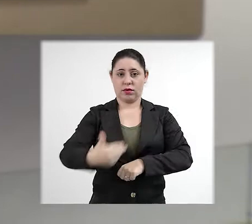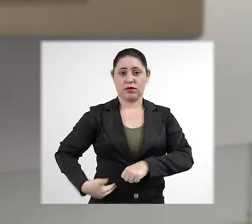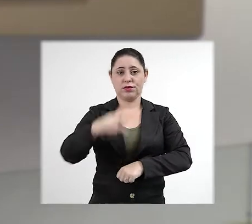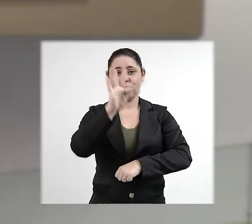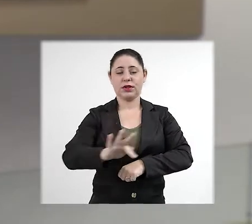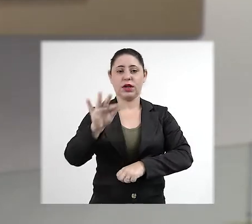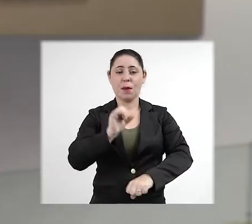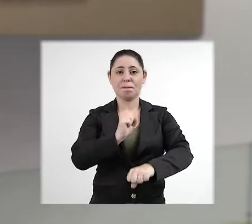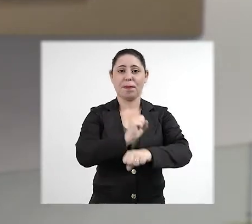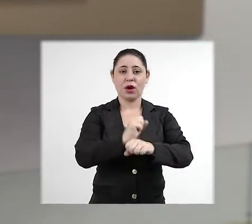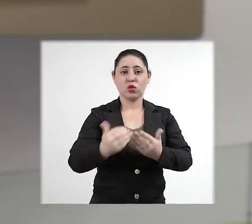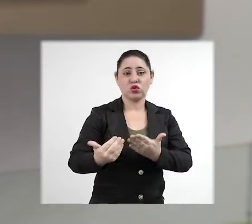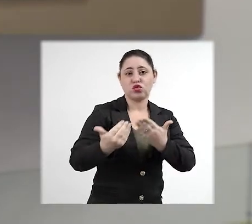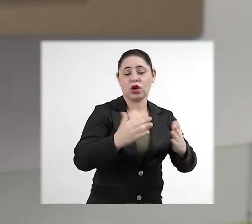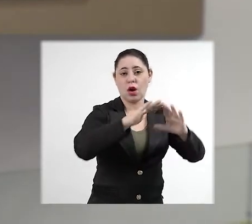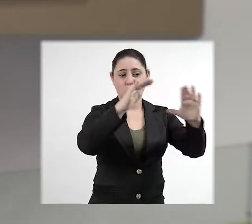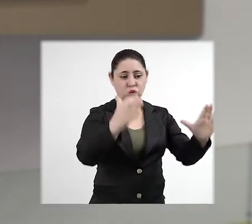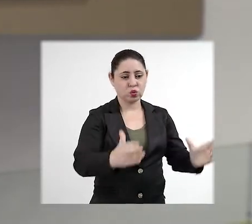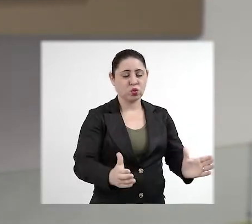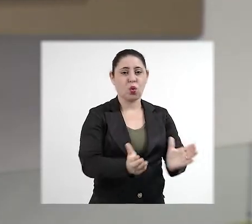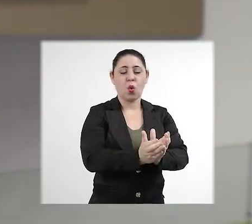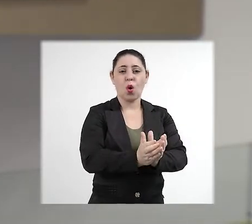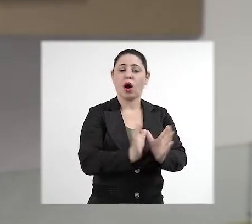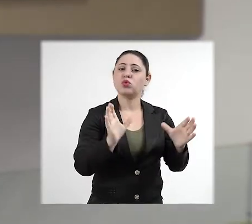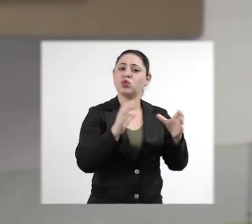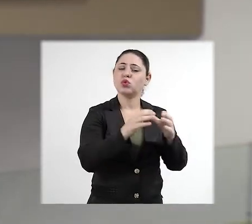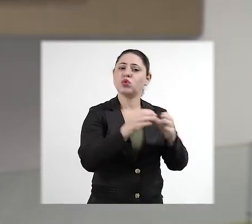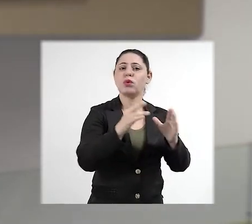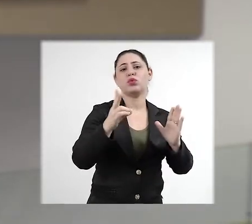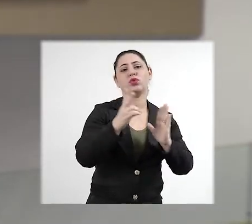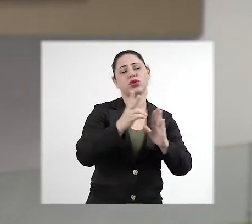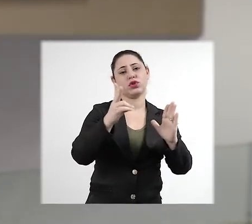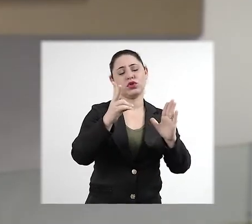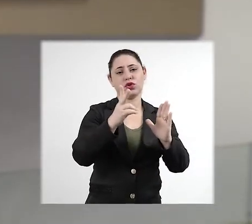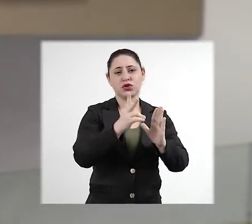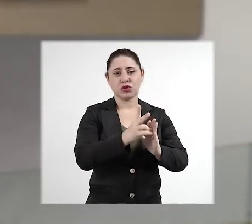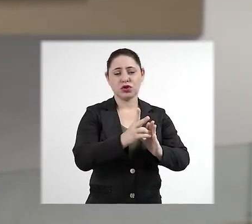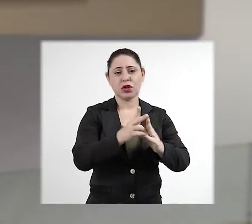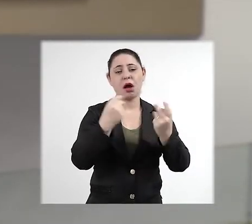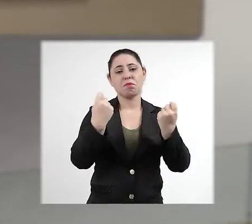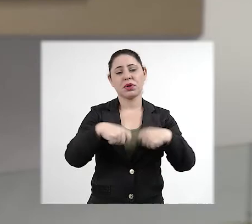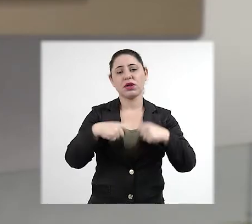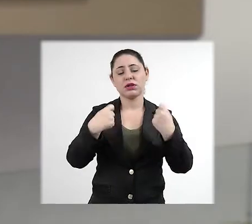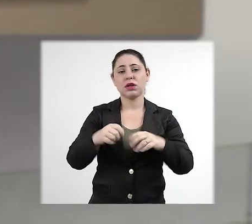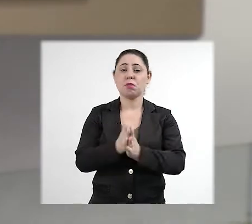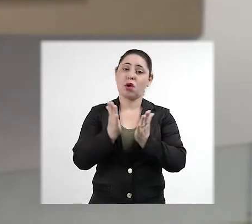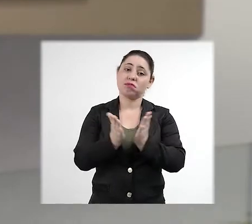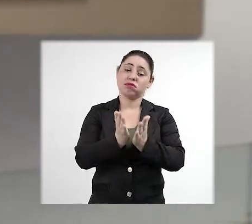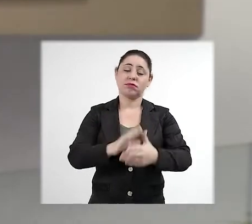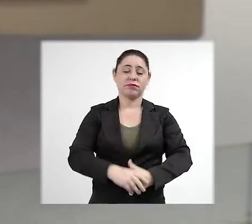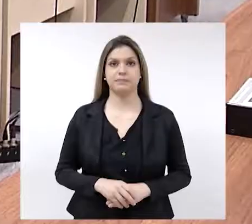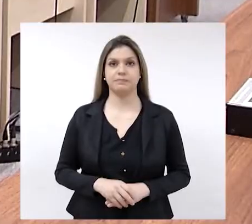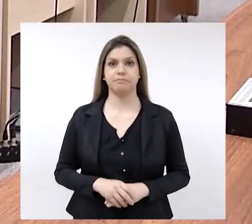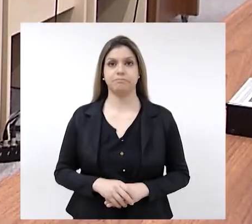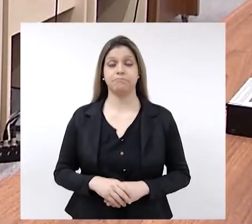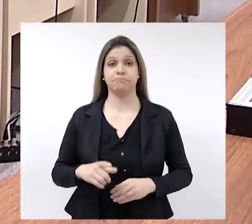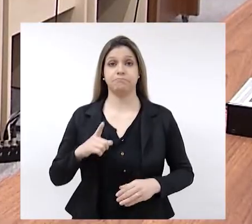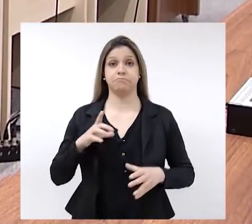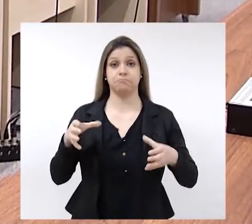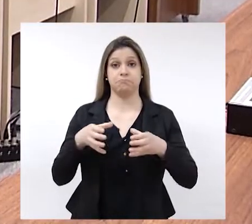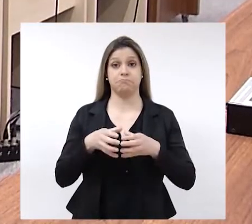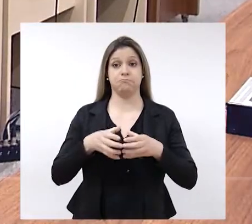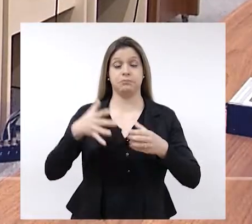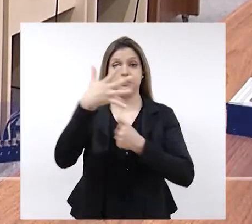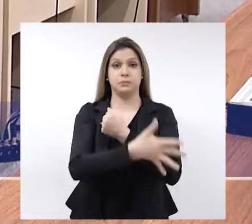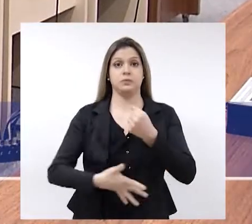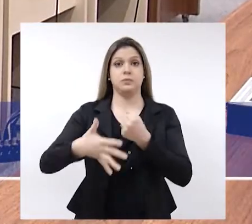do governo federal que suspendeu o envio de cestas básicas a grupos indígenas em situação de risco. A